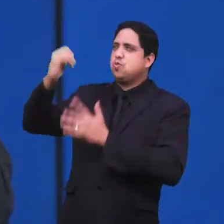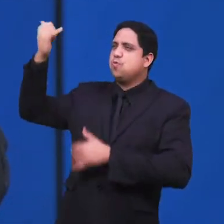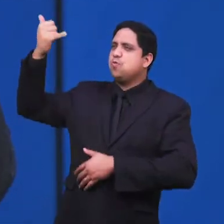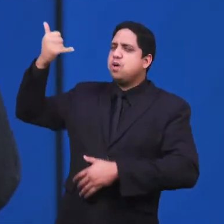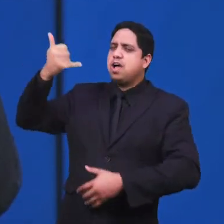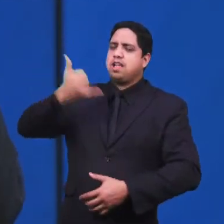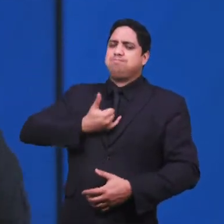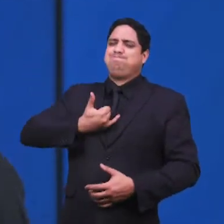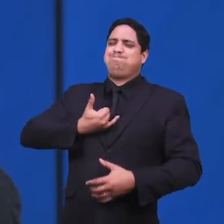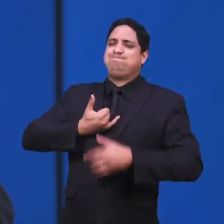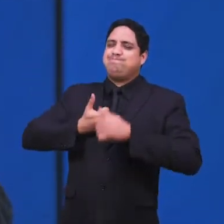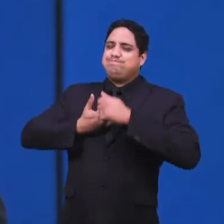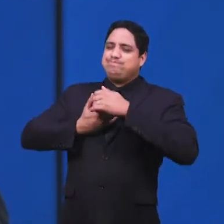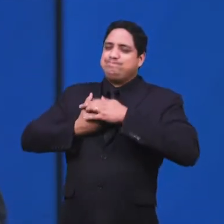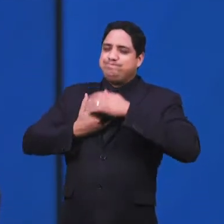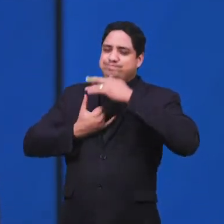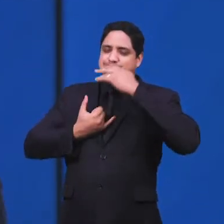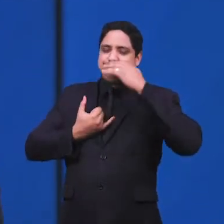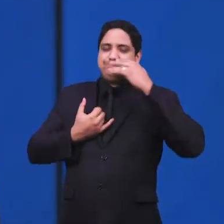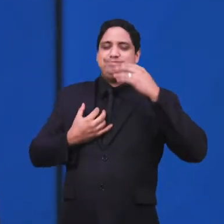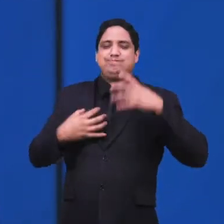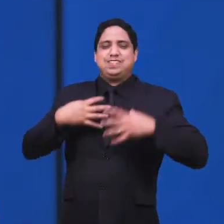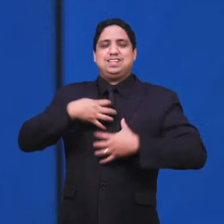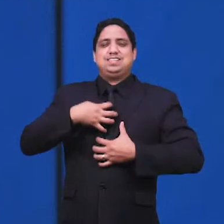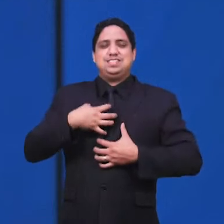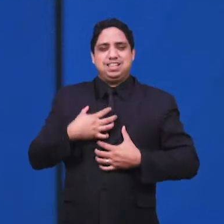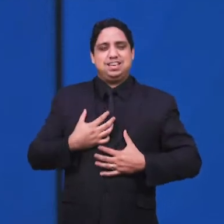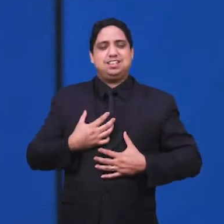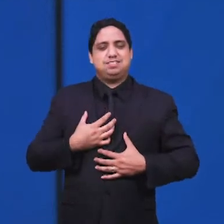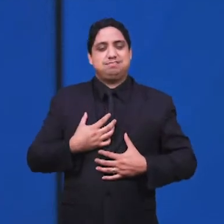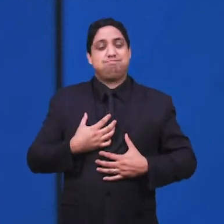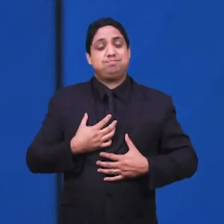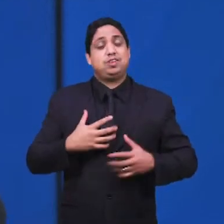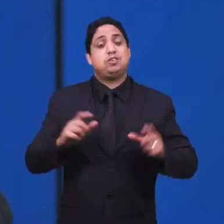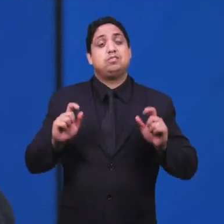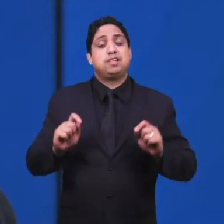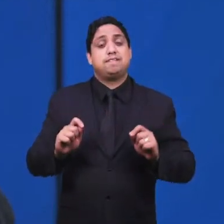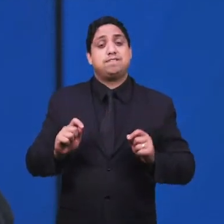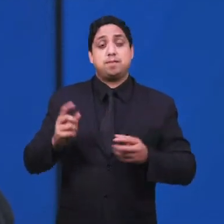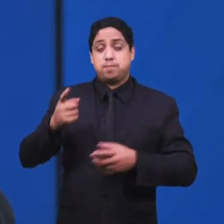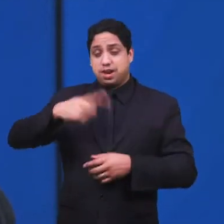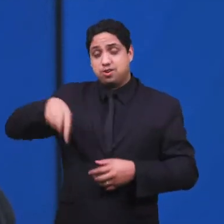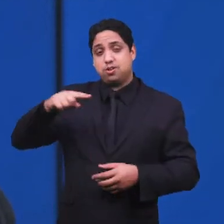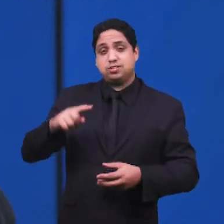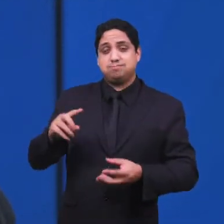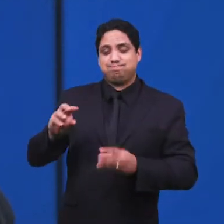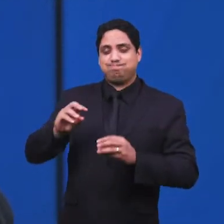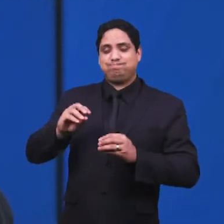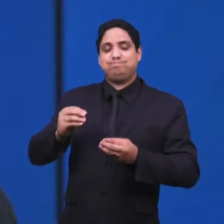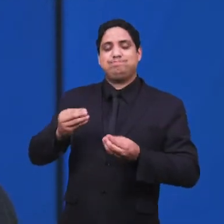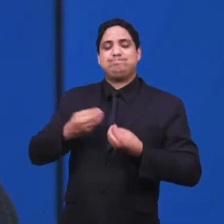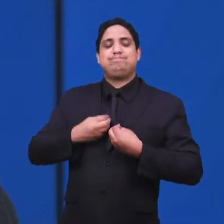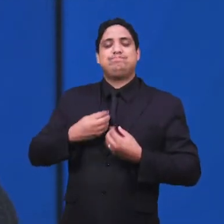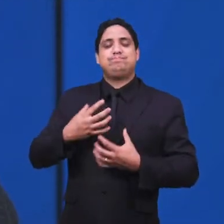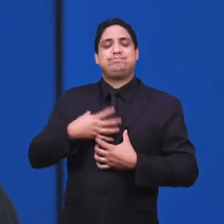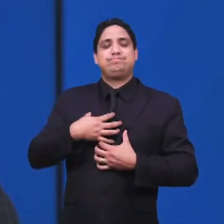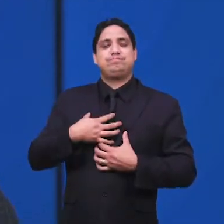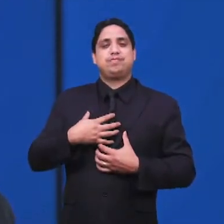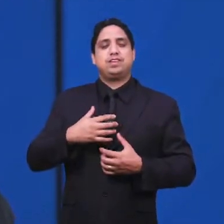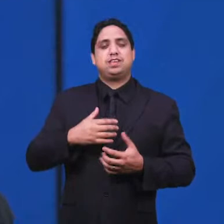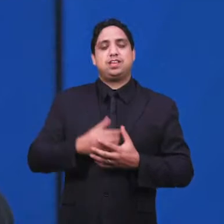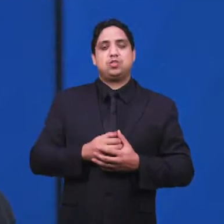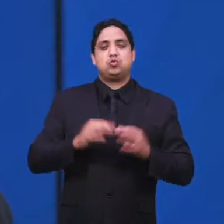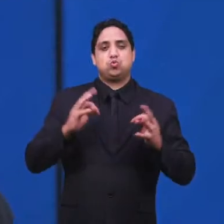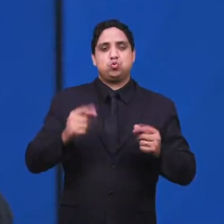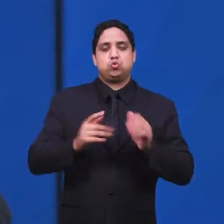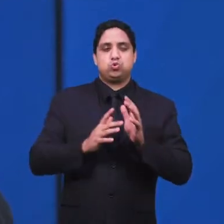são sempre visíveis, são sempre destacadas e elas trazem exatamente para nós o perfume, né, daquilo que Jesus